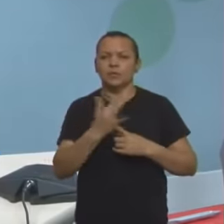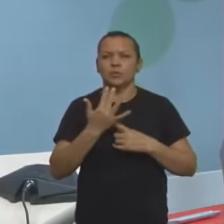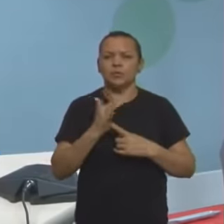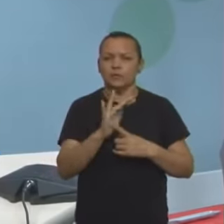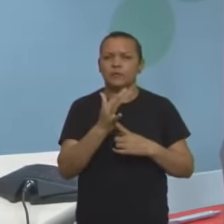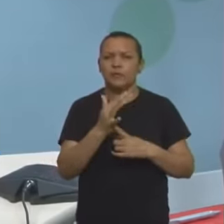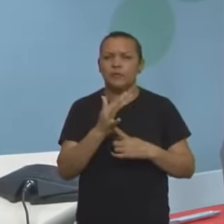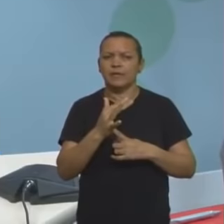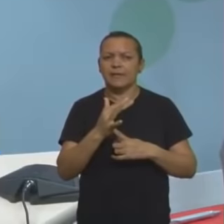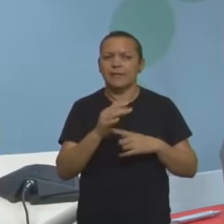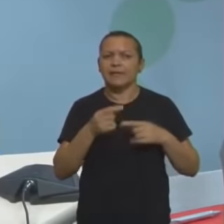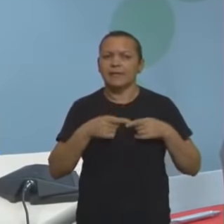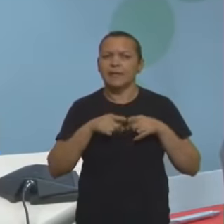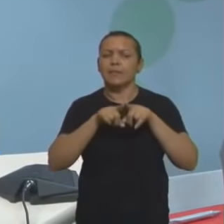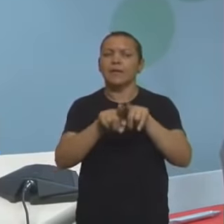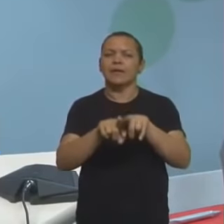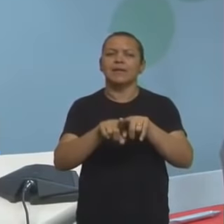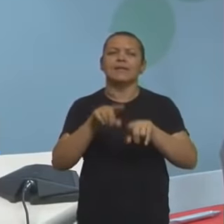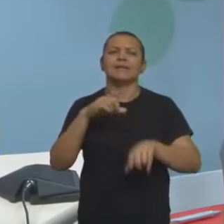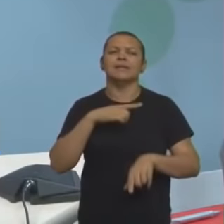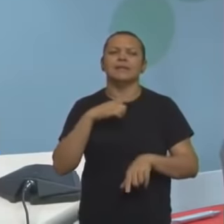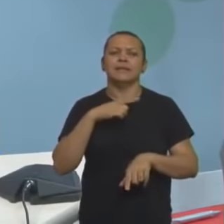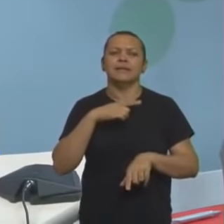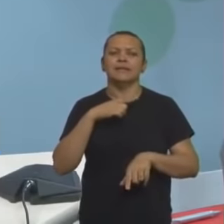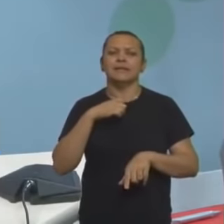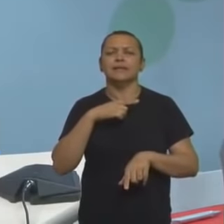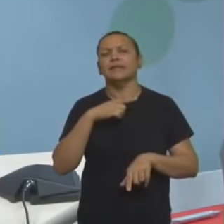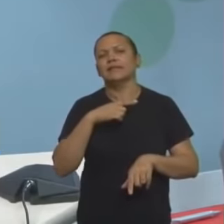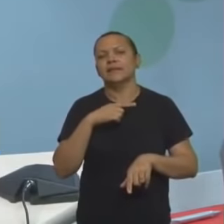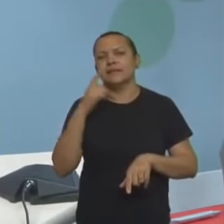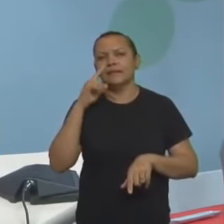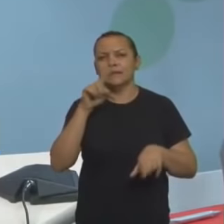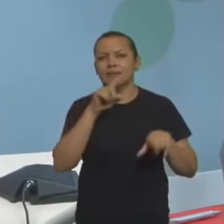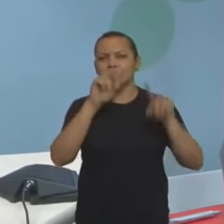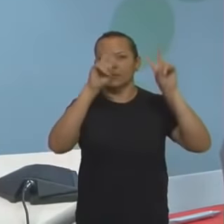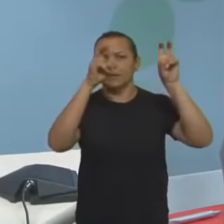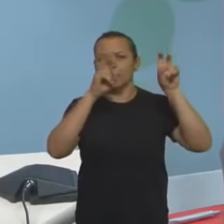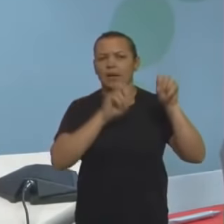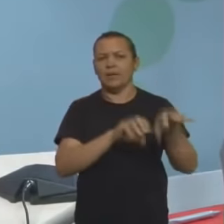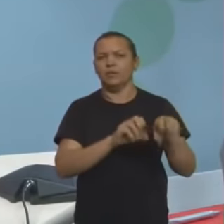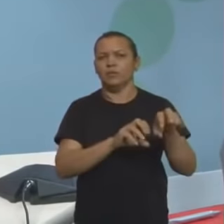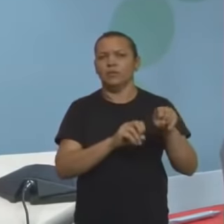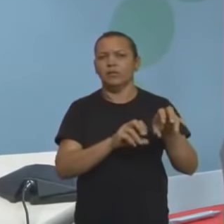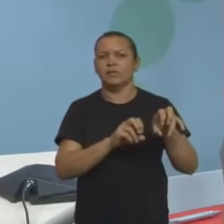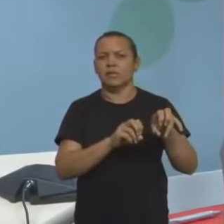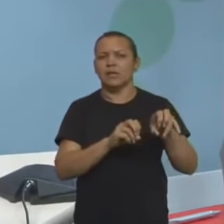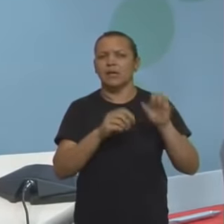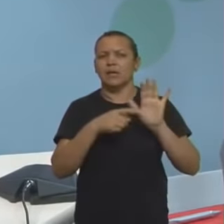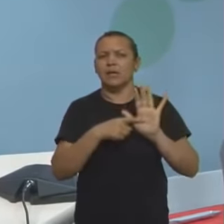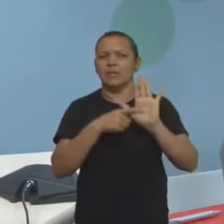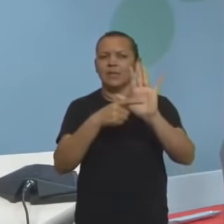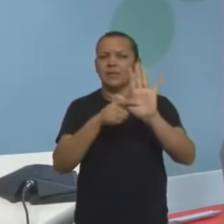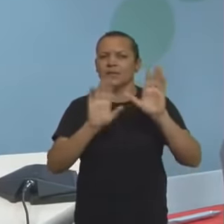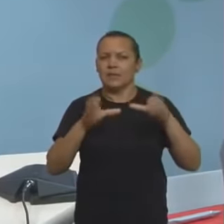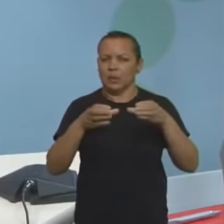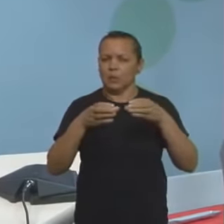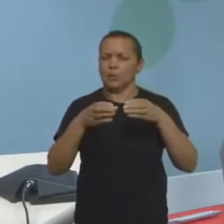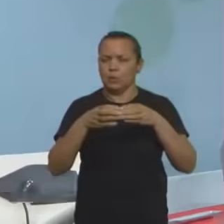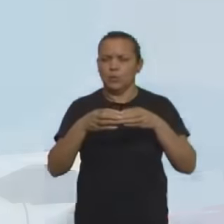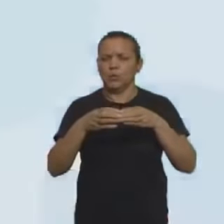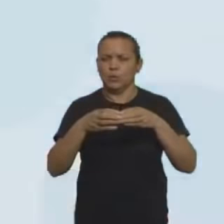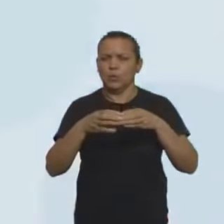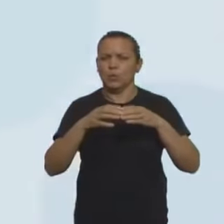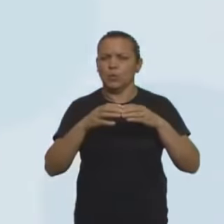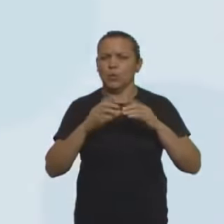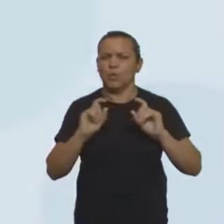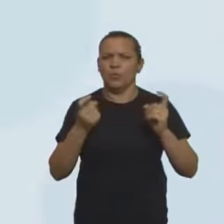e da parceria que a gente, né, está estabelecendo com Vila Educação. Vamos apresentar a equipe que ajuda aqui com a gente nos